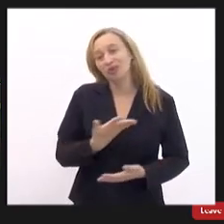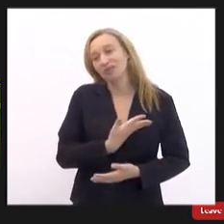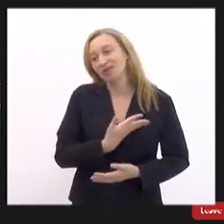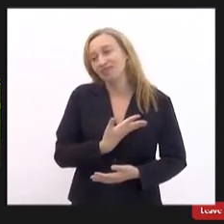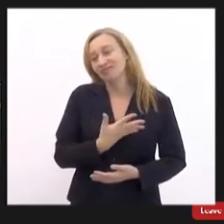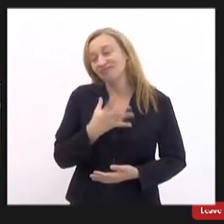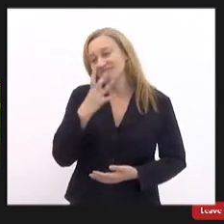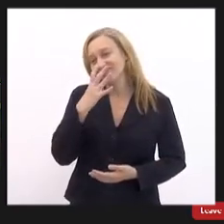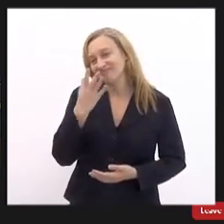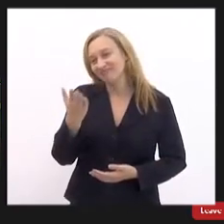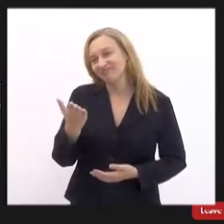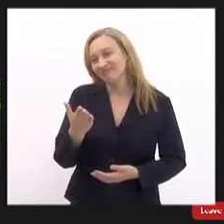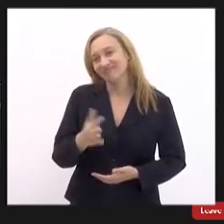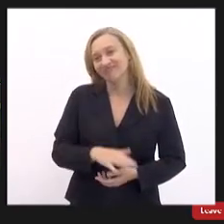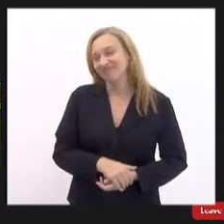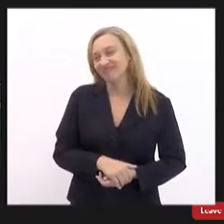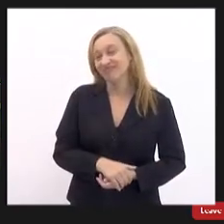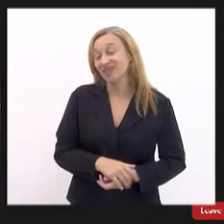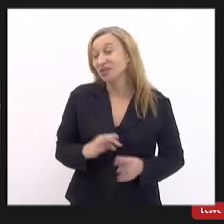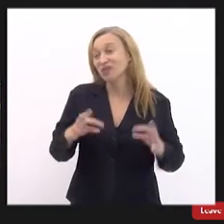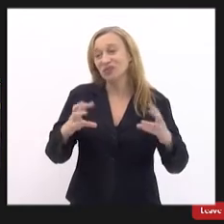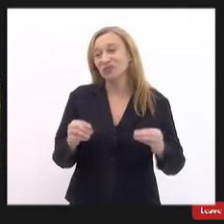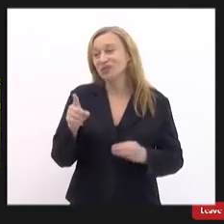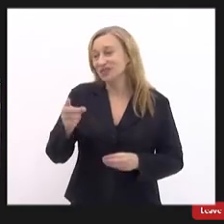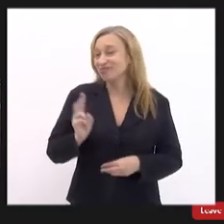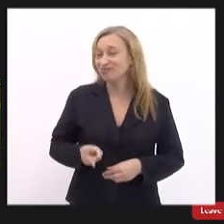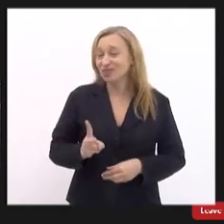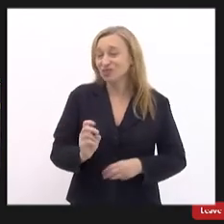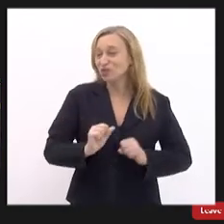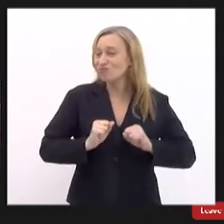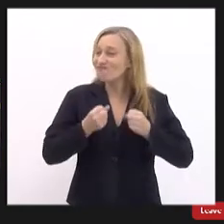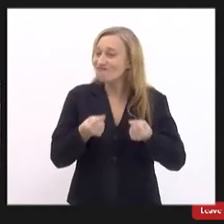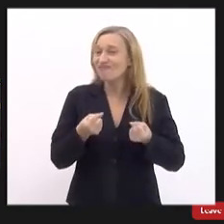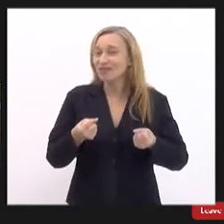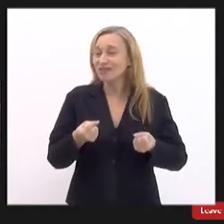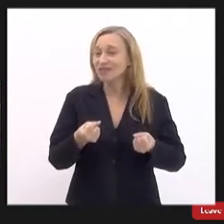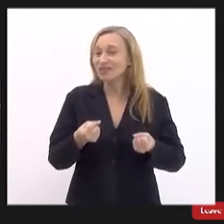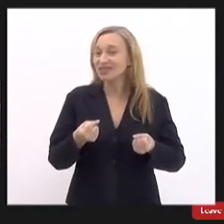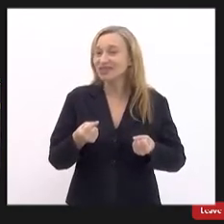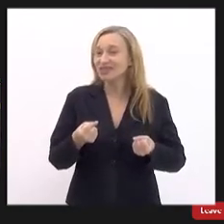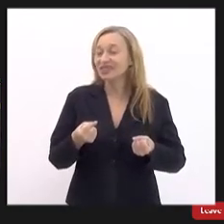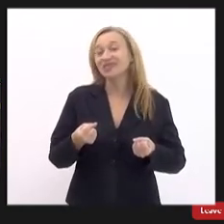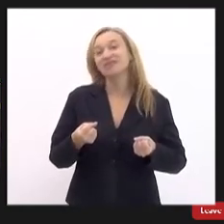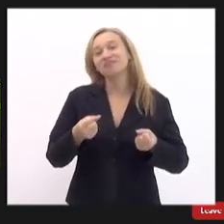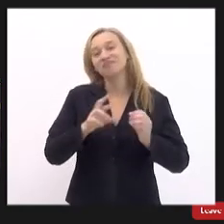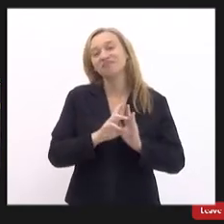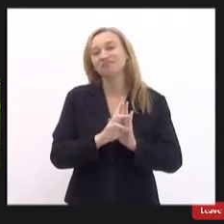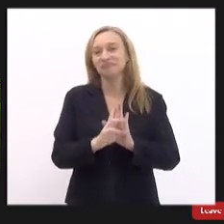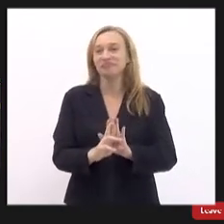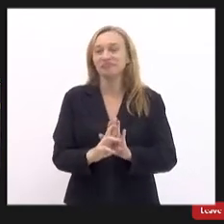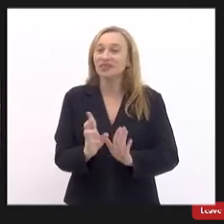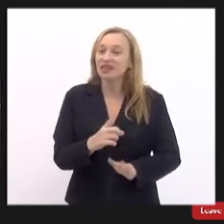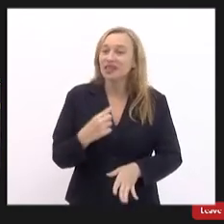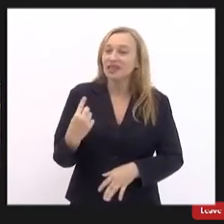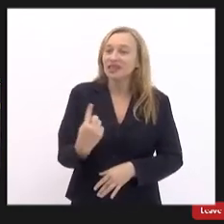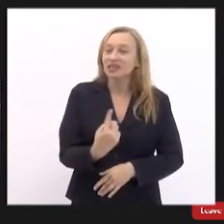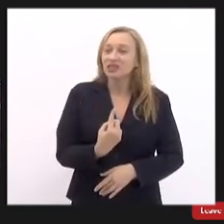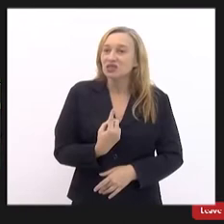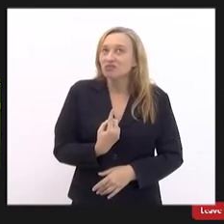te admiro demais. Né? Com tudo isso, você continua com muita força, né? Para estar representando a nossa